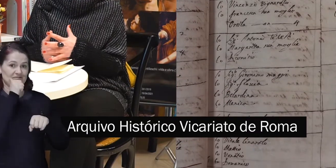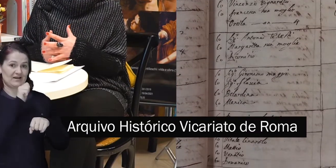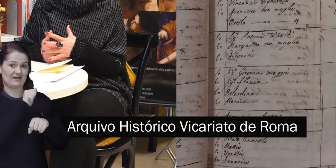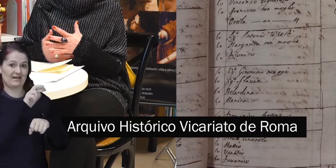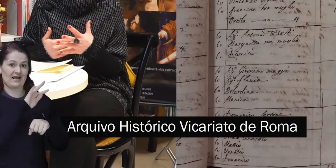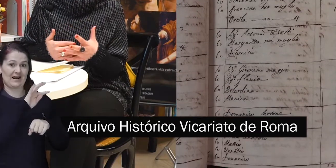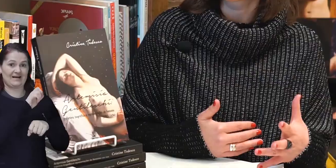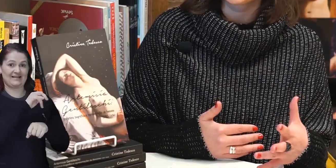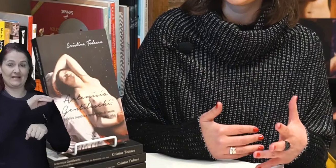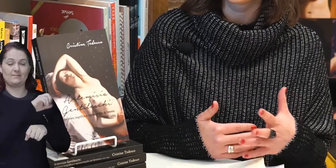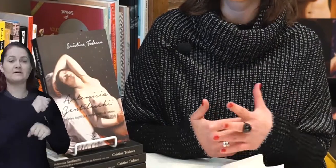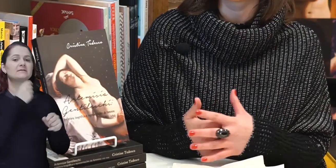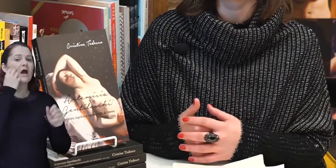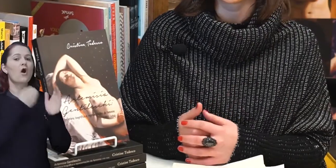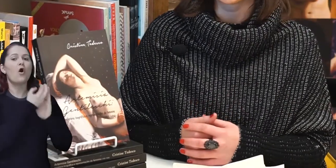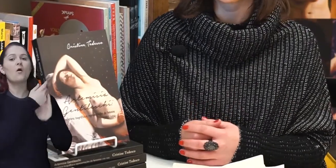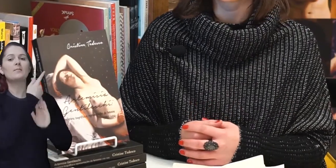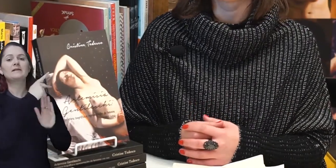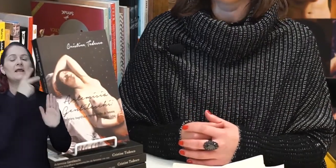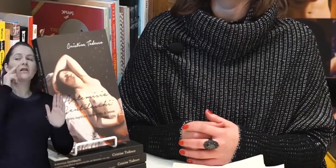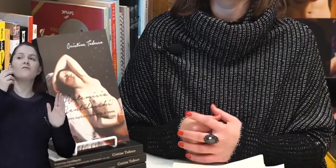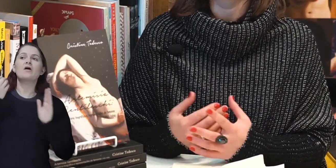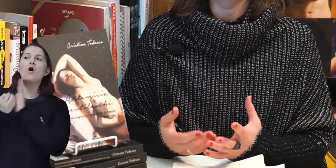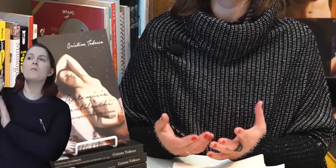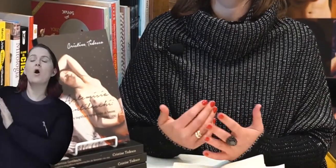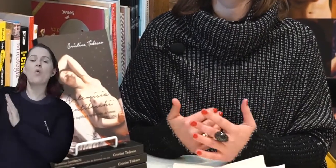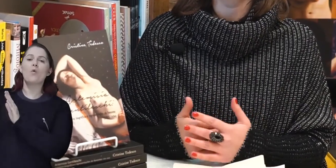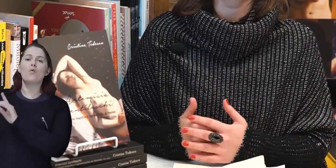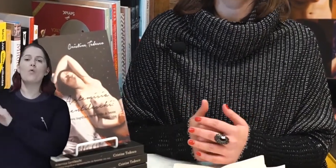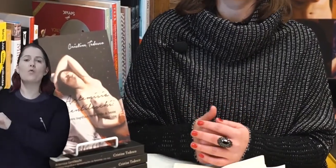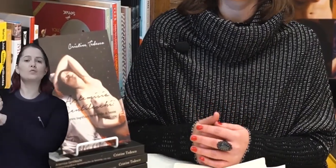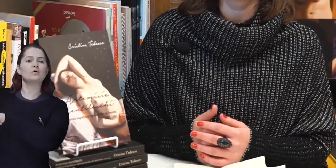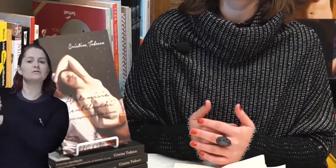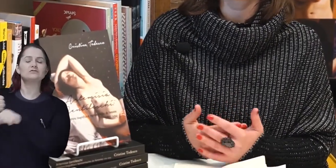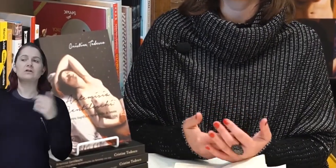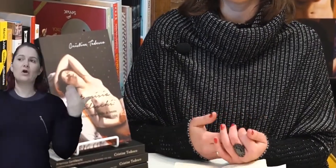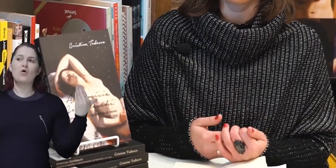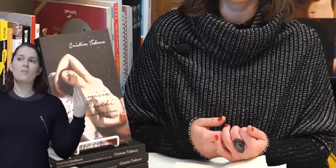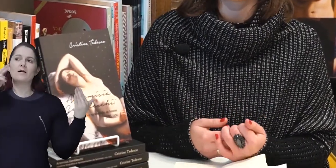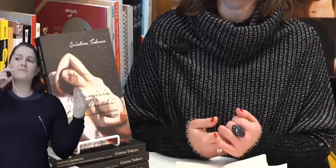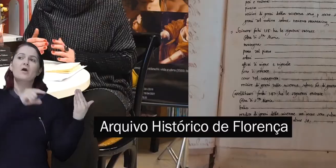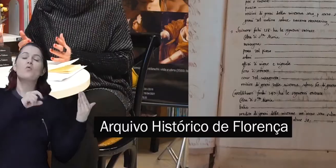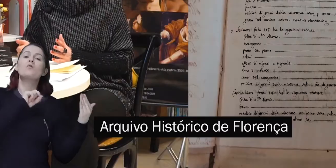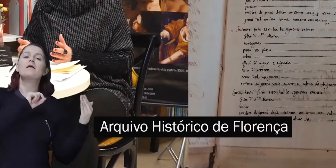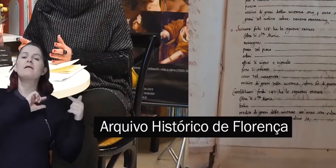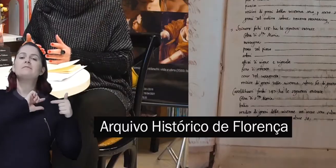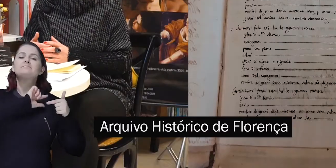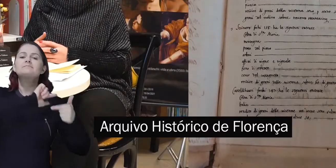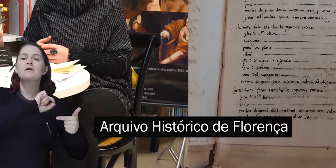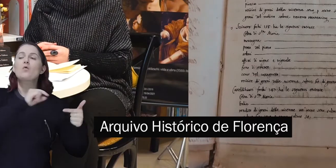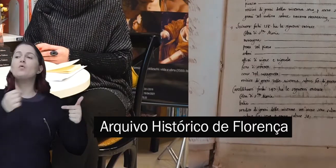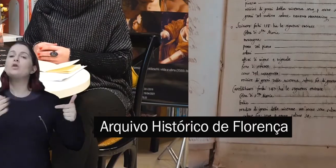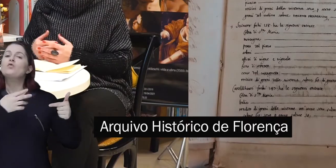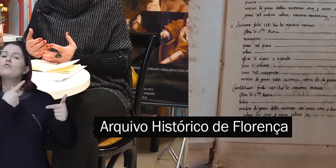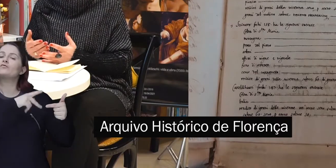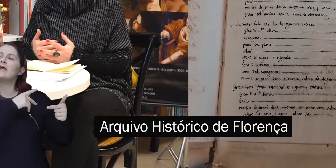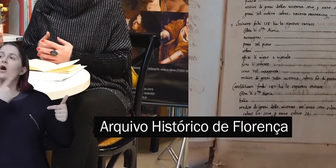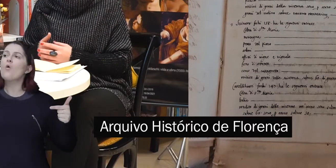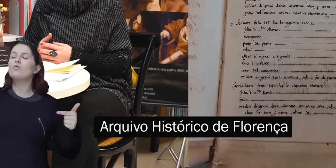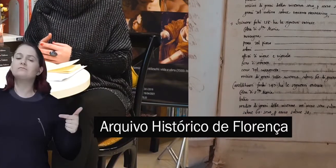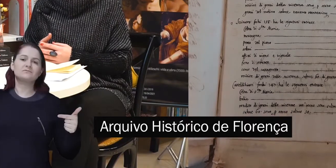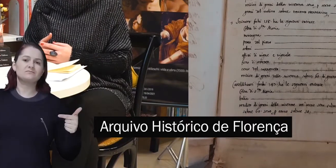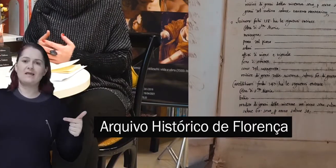comparando com outros artistas da mesma época, para perceber o que era a inovação da Artemisia. Então, para lidar com essas fontes e